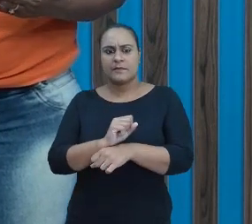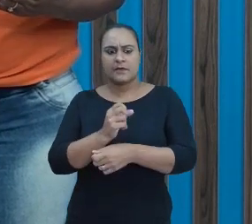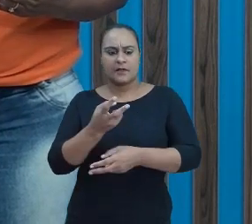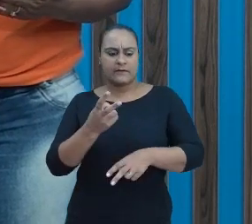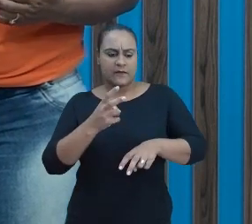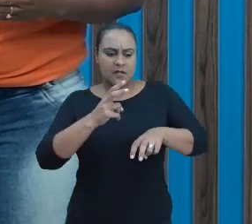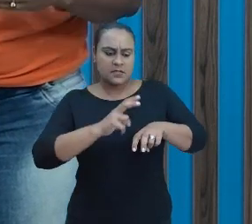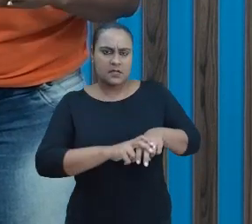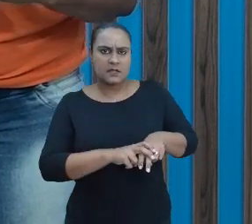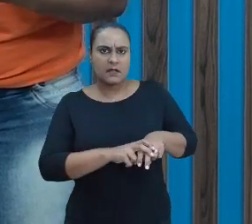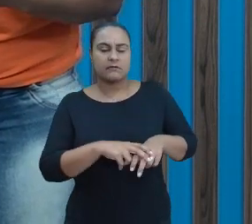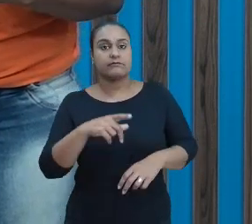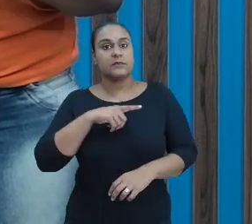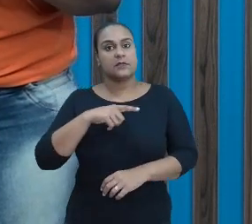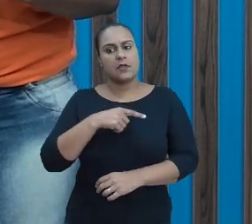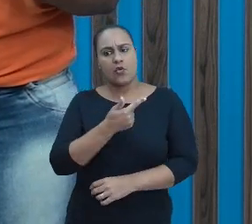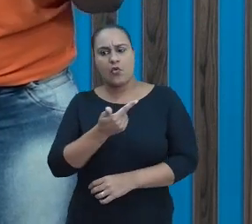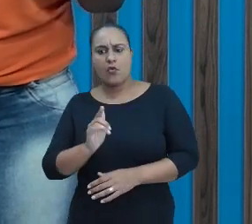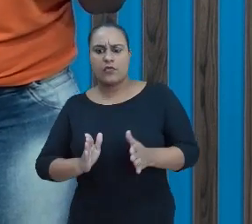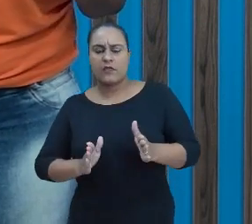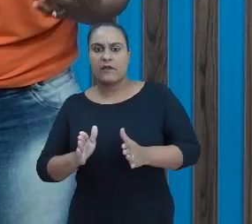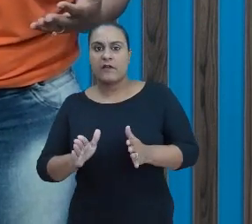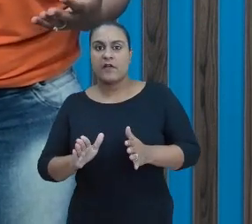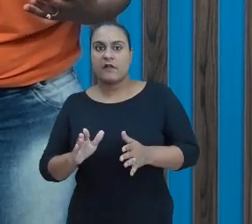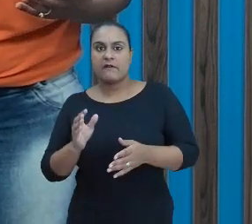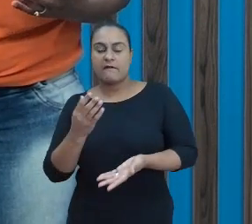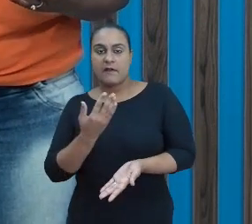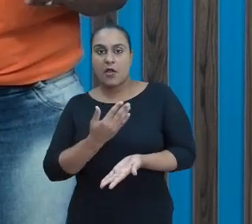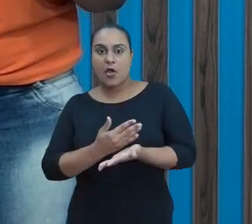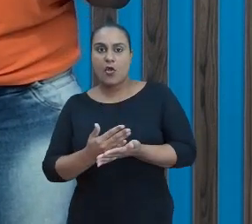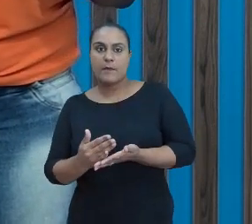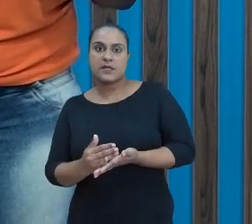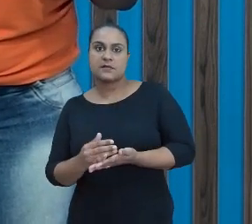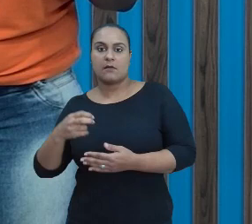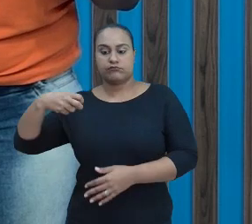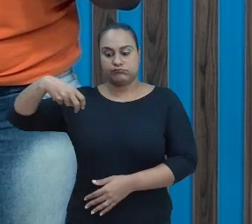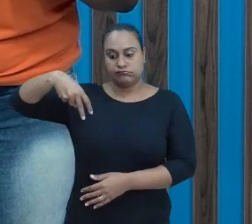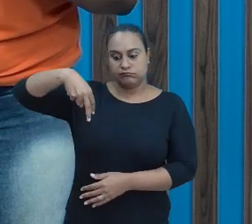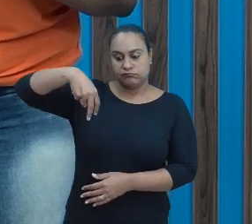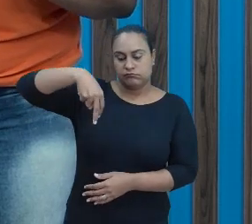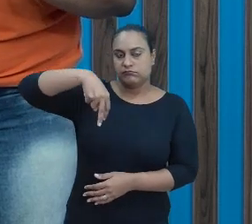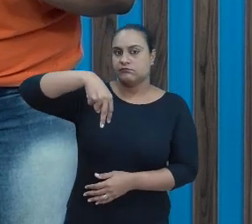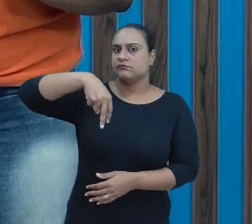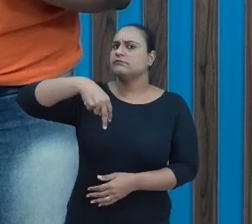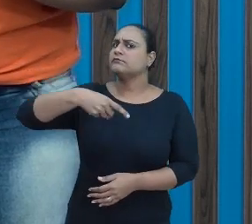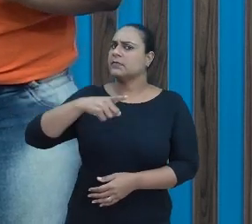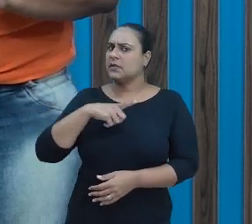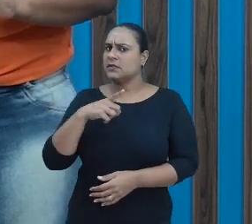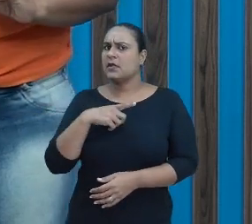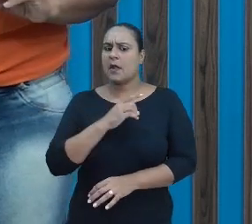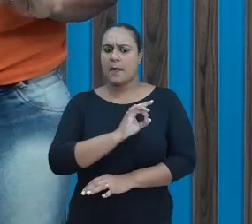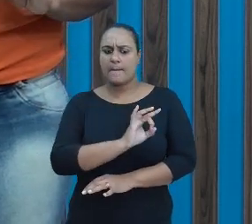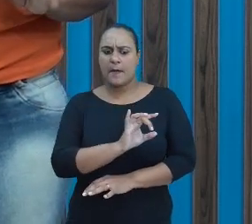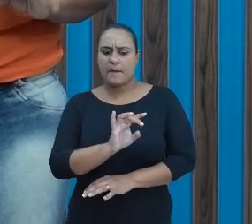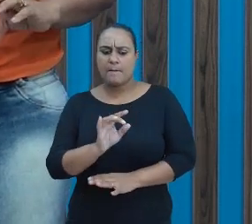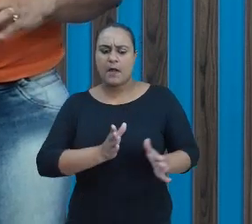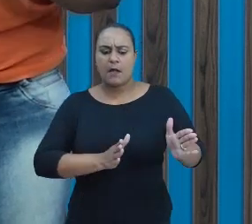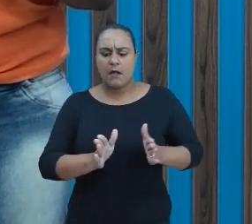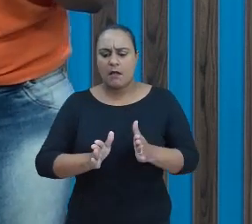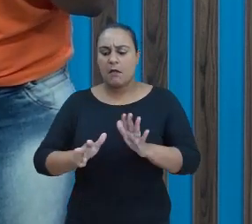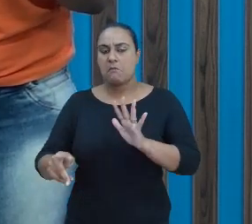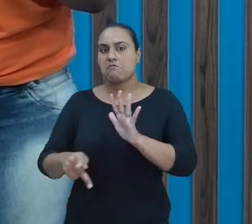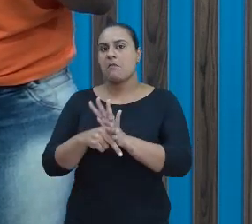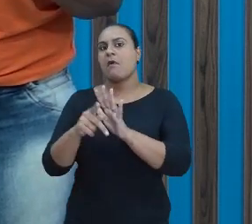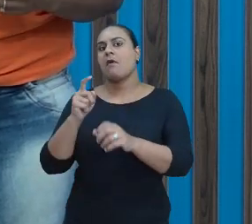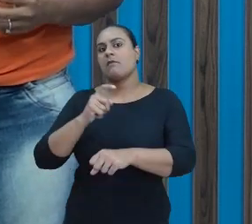sentar. Tem um outro período que ele, vai andar. Então, tem um determinado tempo para cada coisa acontecer.